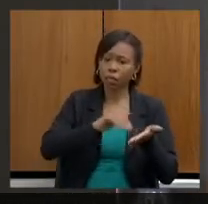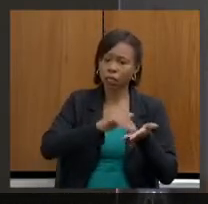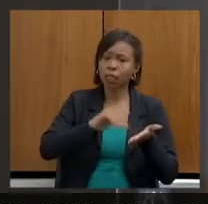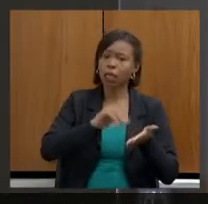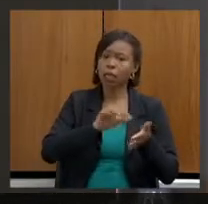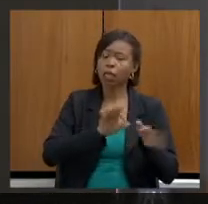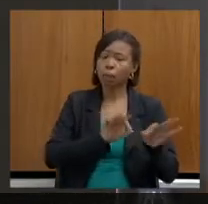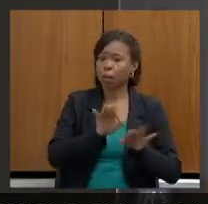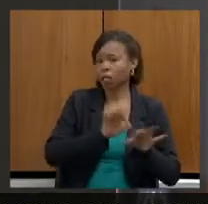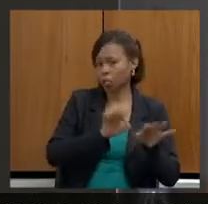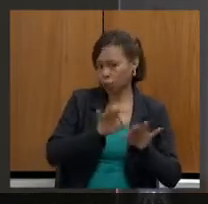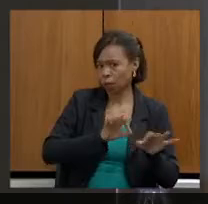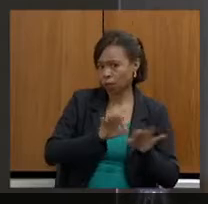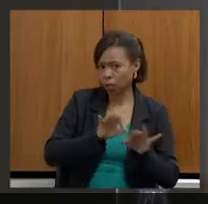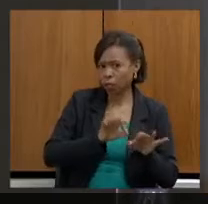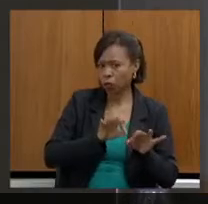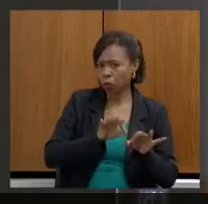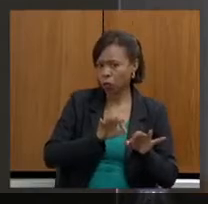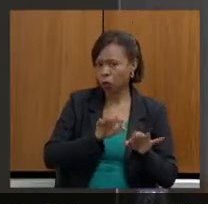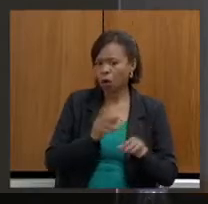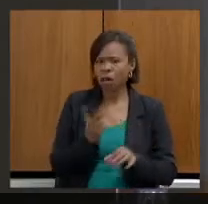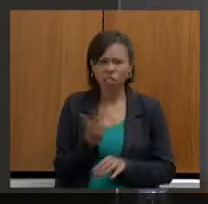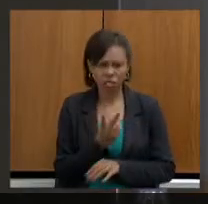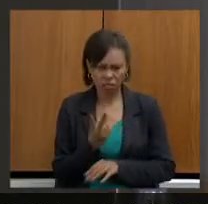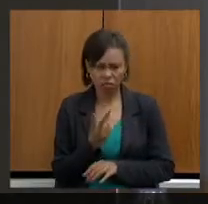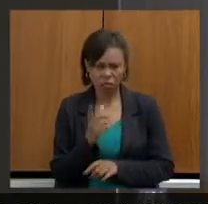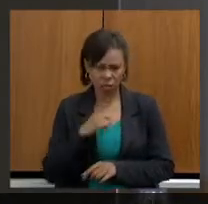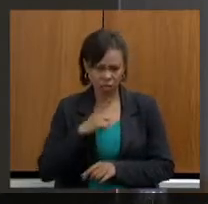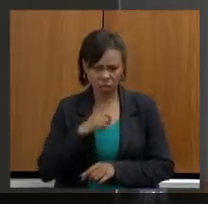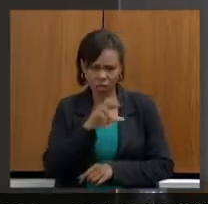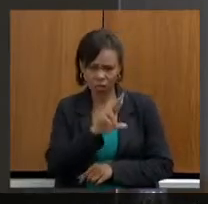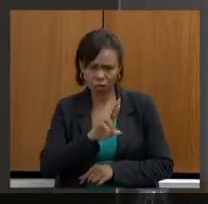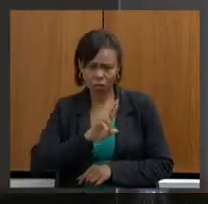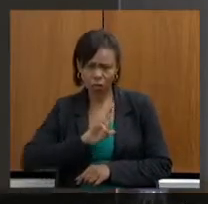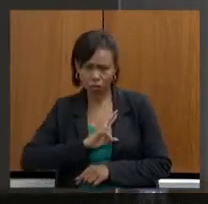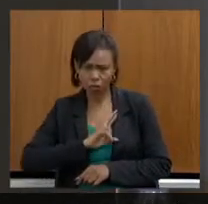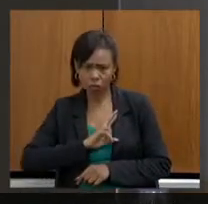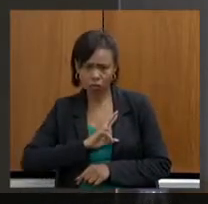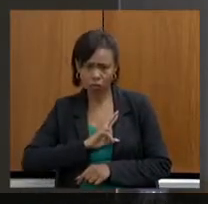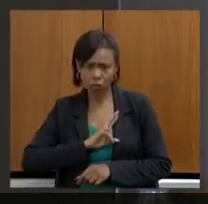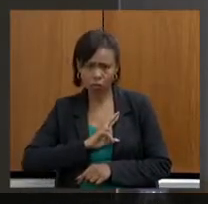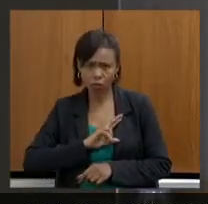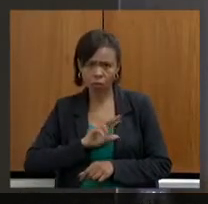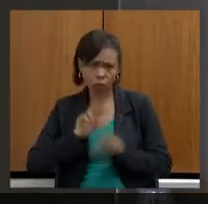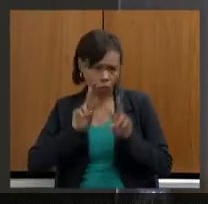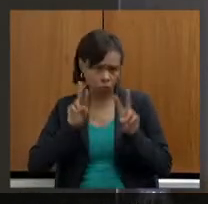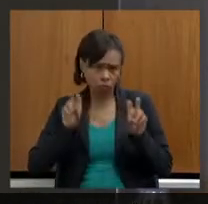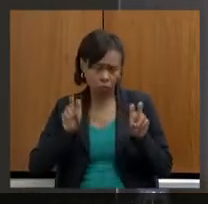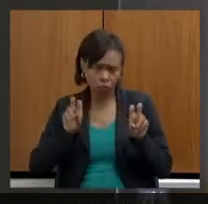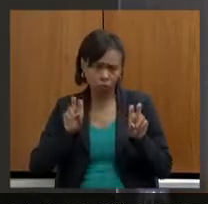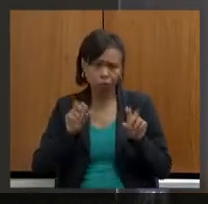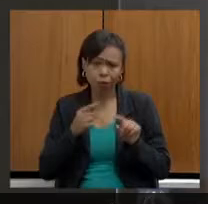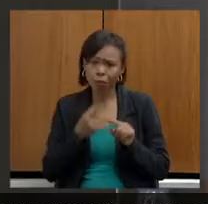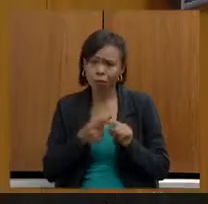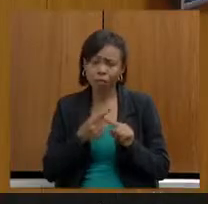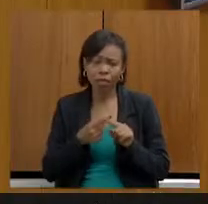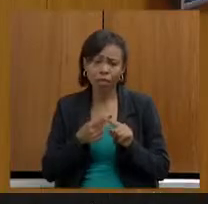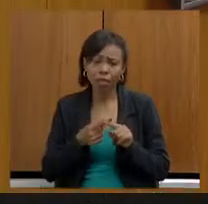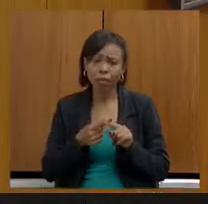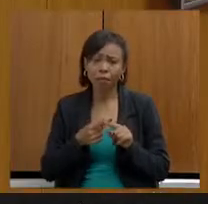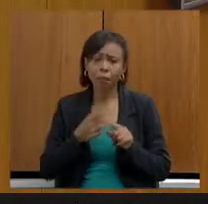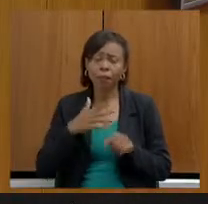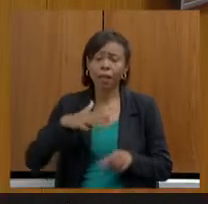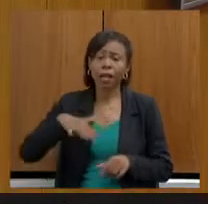tem condições de responder nós temos respostas sobre essas questões Telma o alma ansiedade muito grande